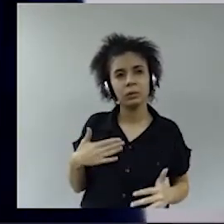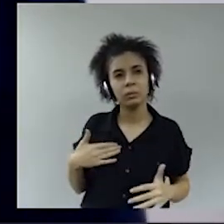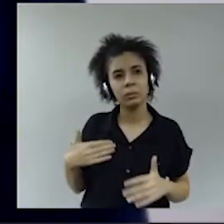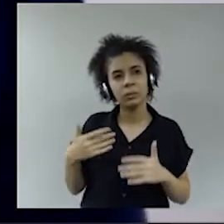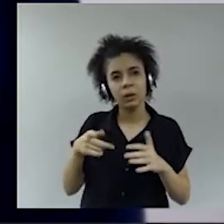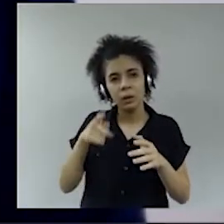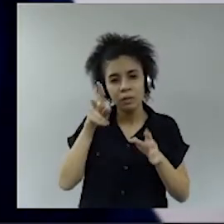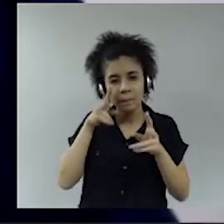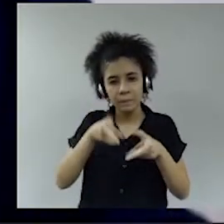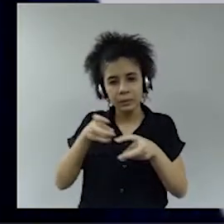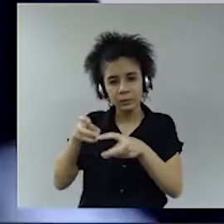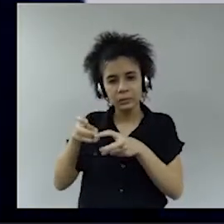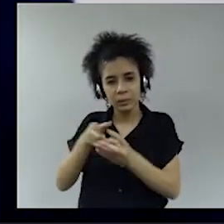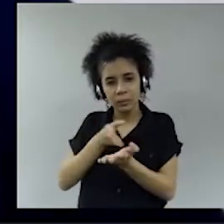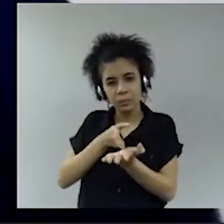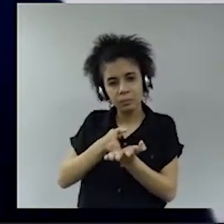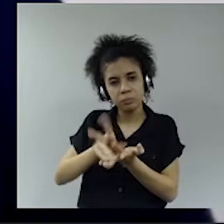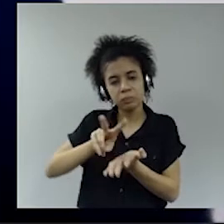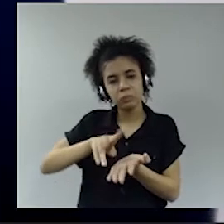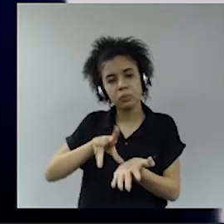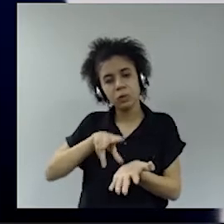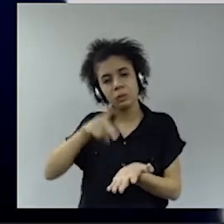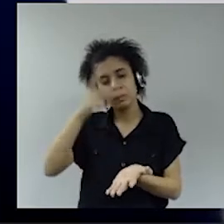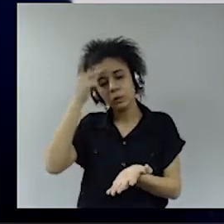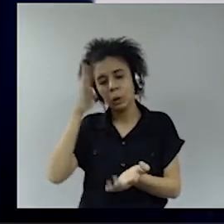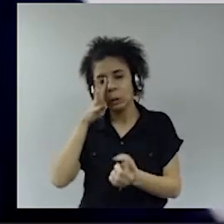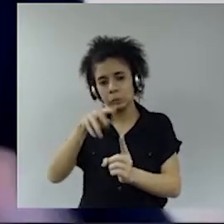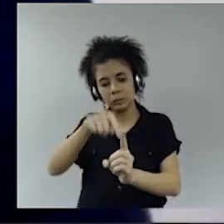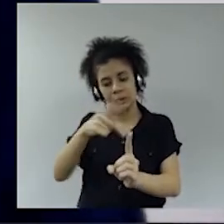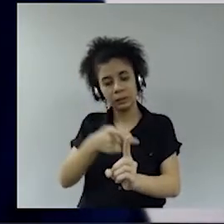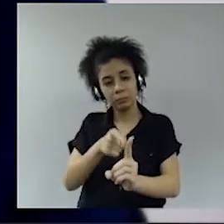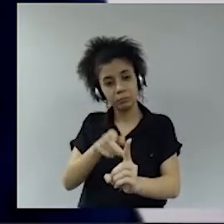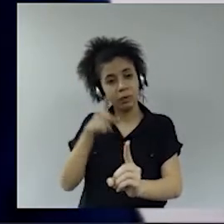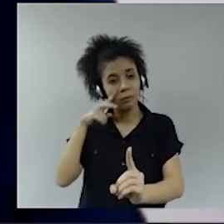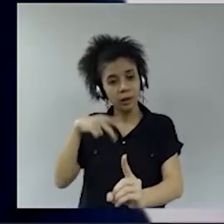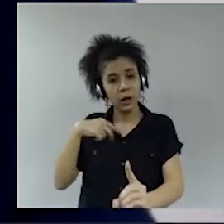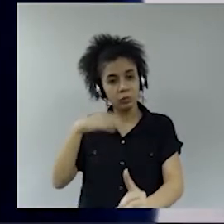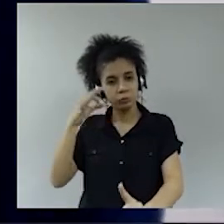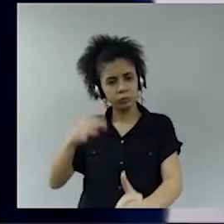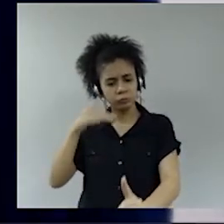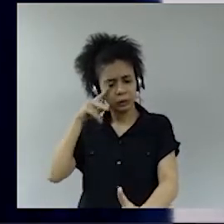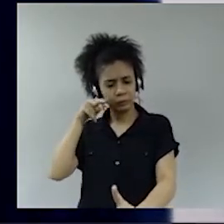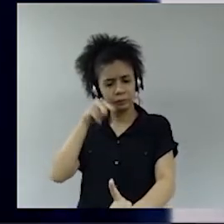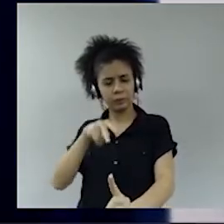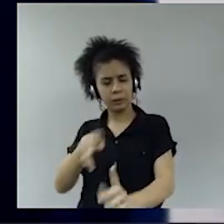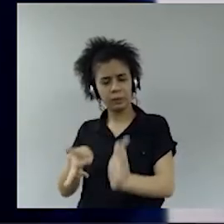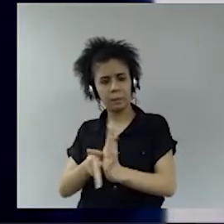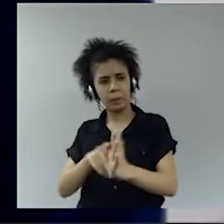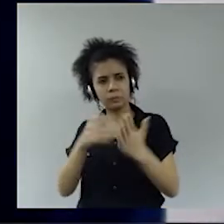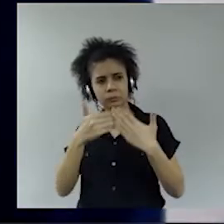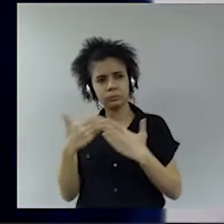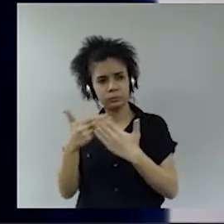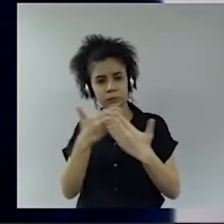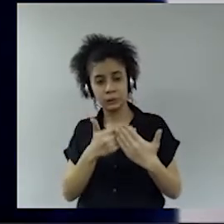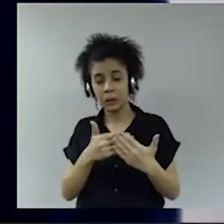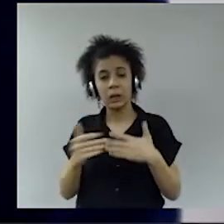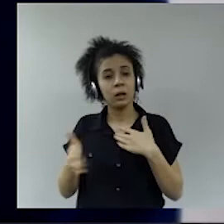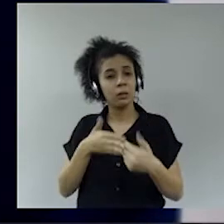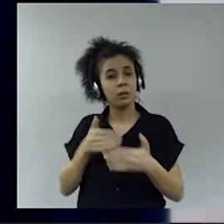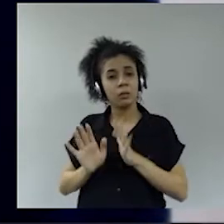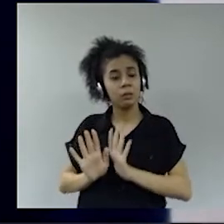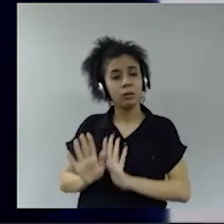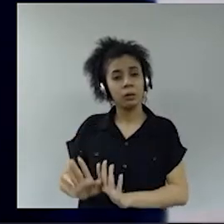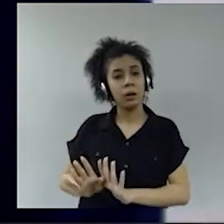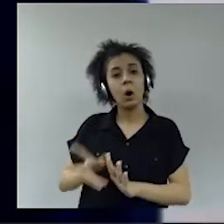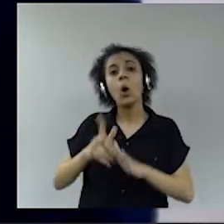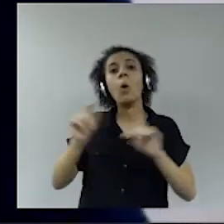da conduta de determinado acusado. Assim, o júri, dependendo da